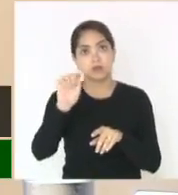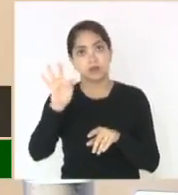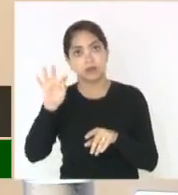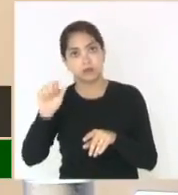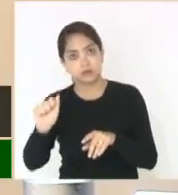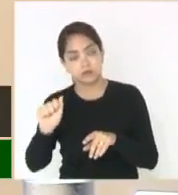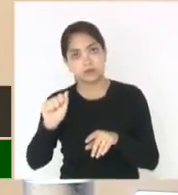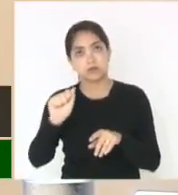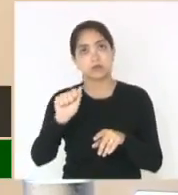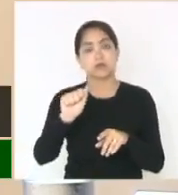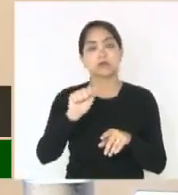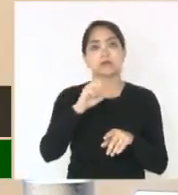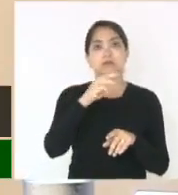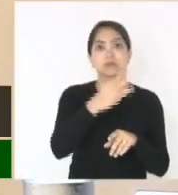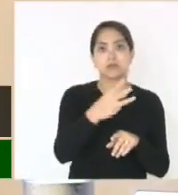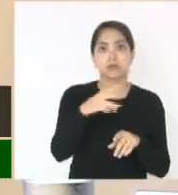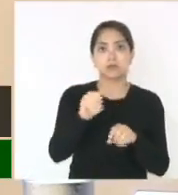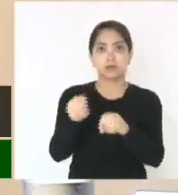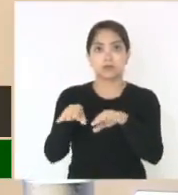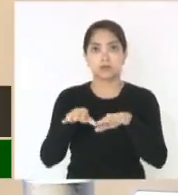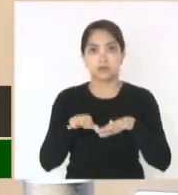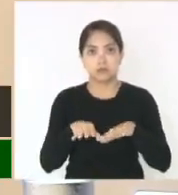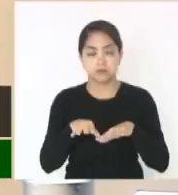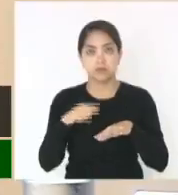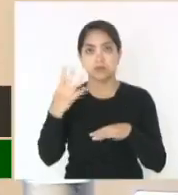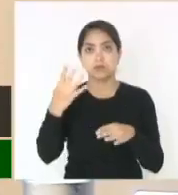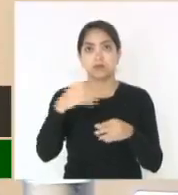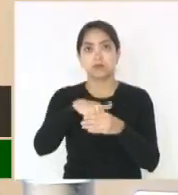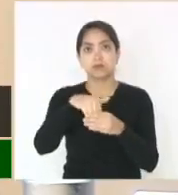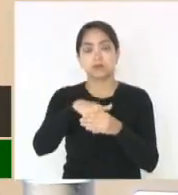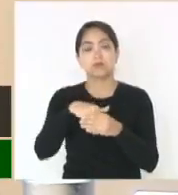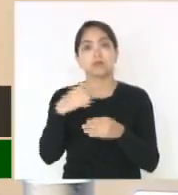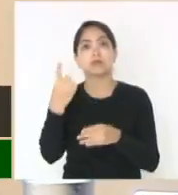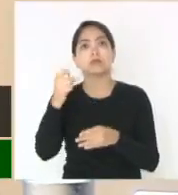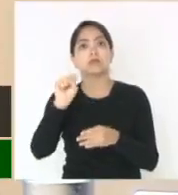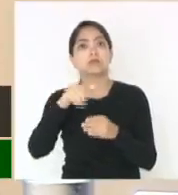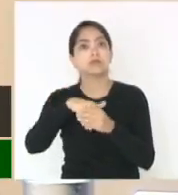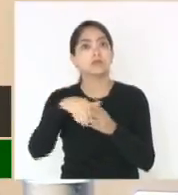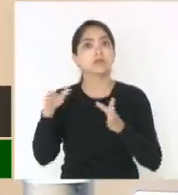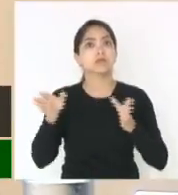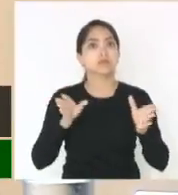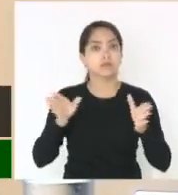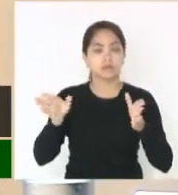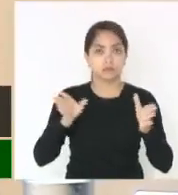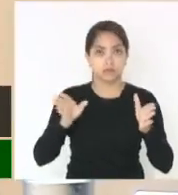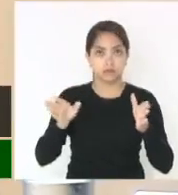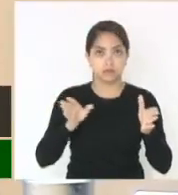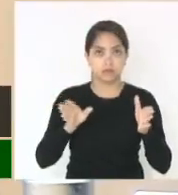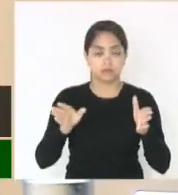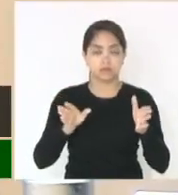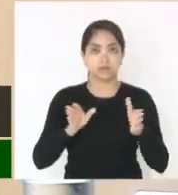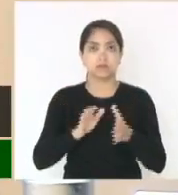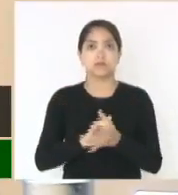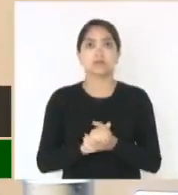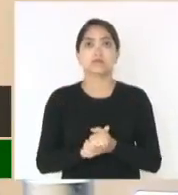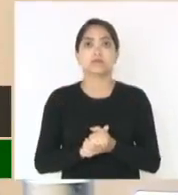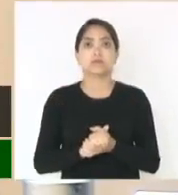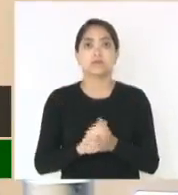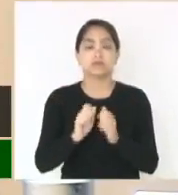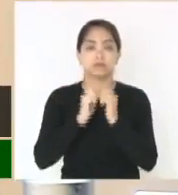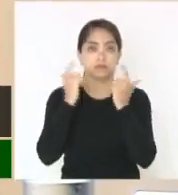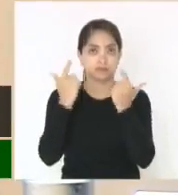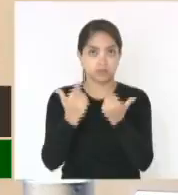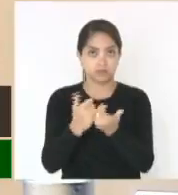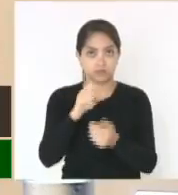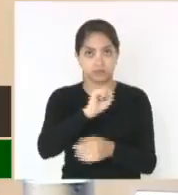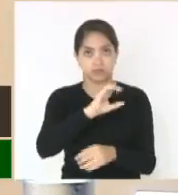da 30ª sessão especial da 4ª sessão legislativa da 18ª legislatura da Assembleia